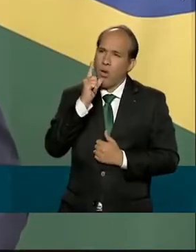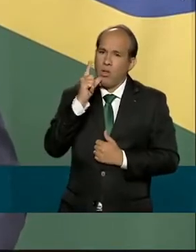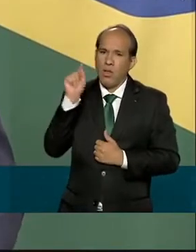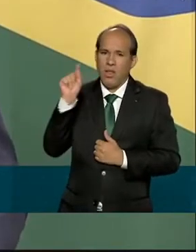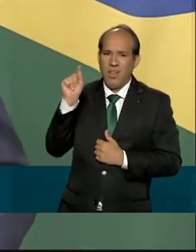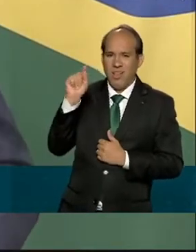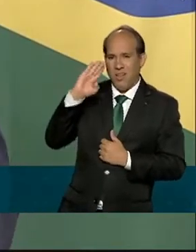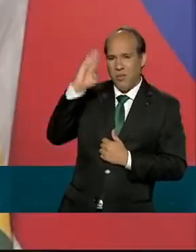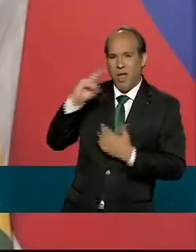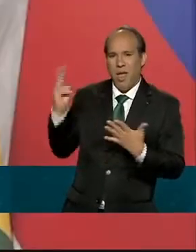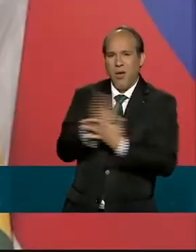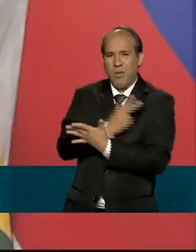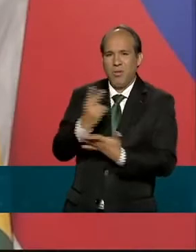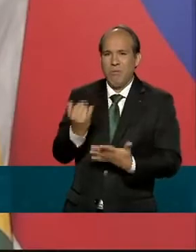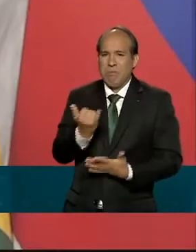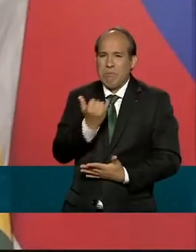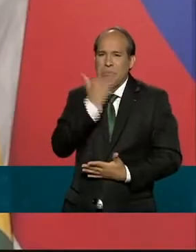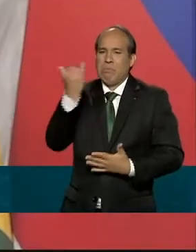um incidente muito triste.